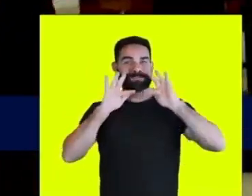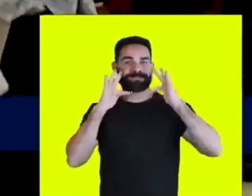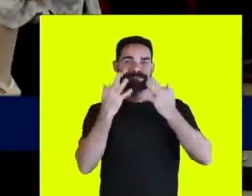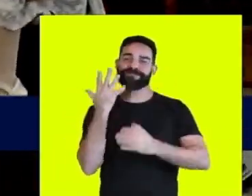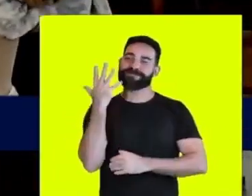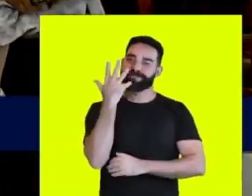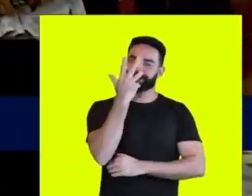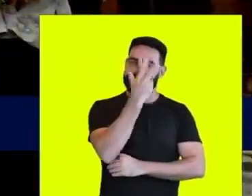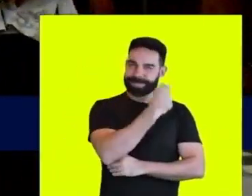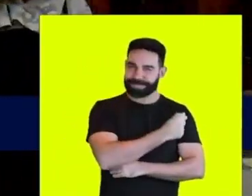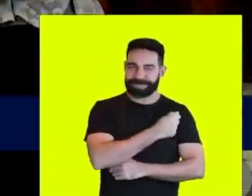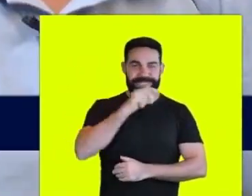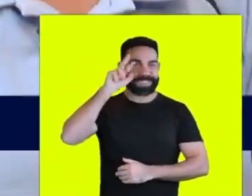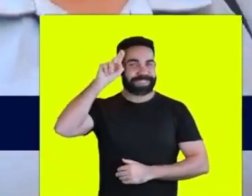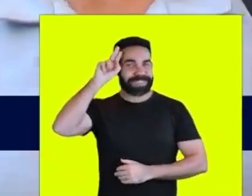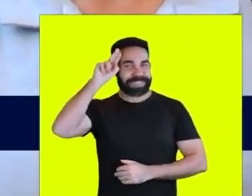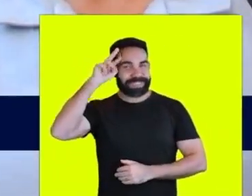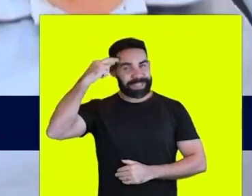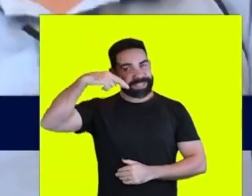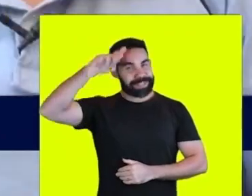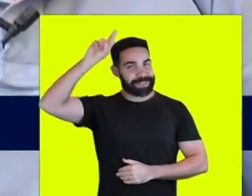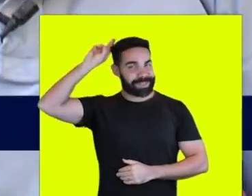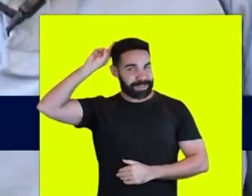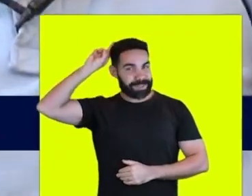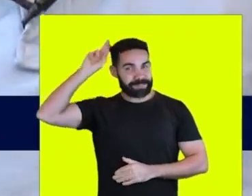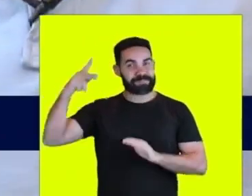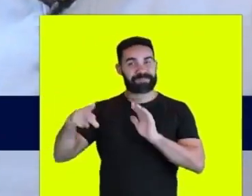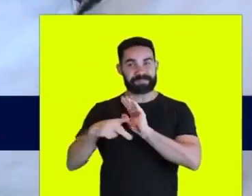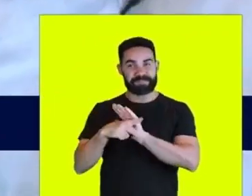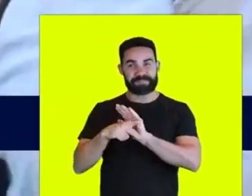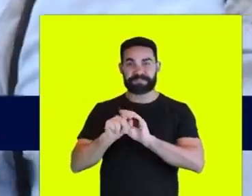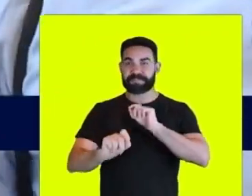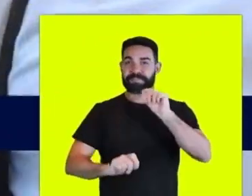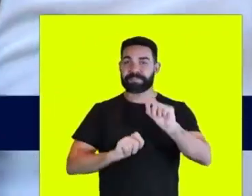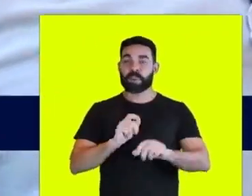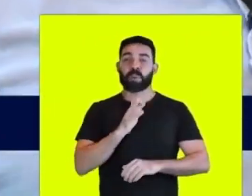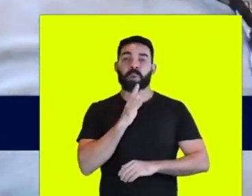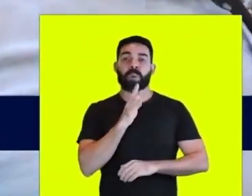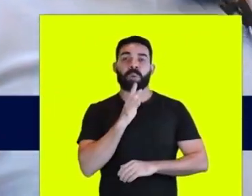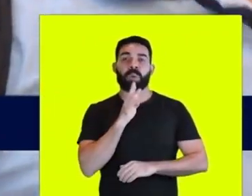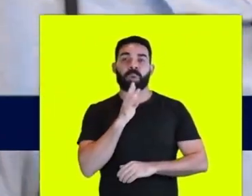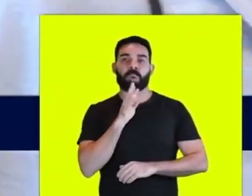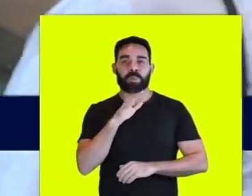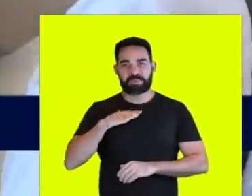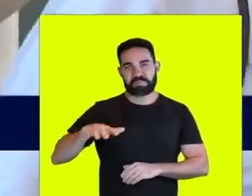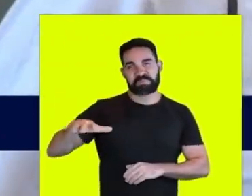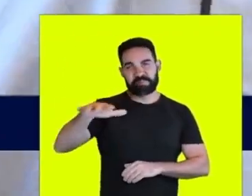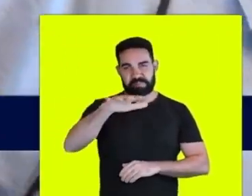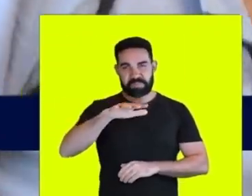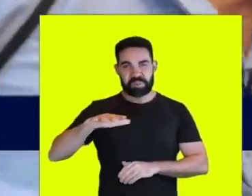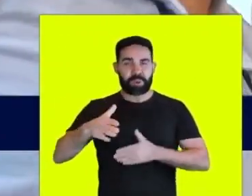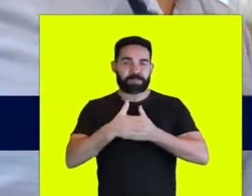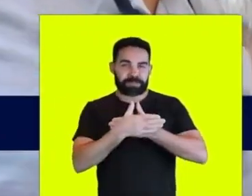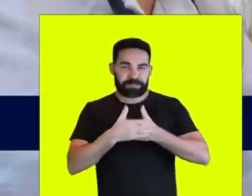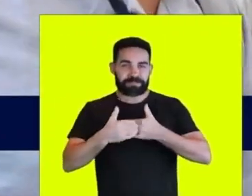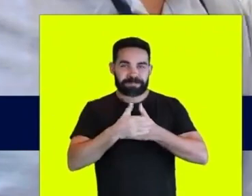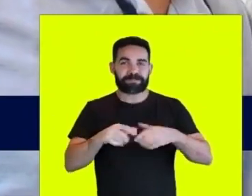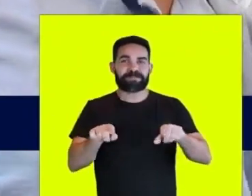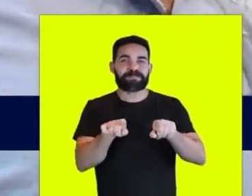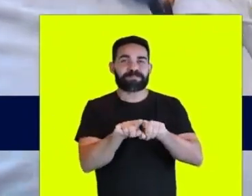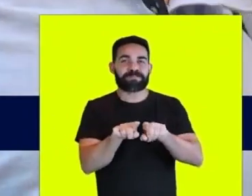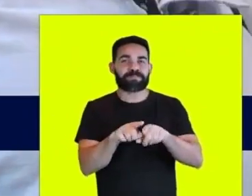linda família. Essa história de Raul Gonçalves Paula, ou mais conhecido por todos e